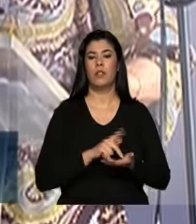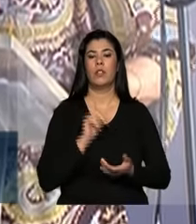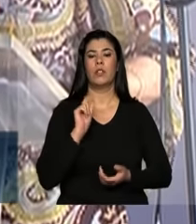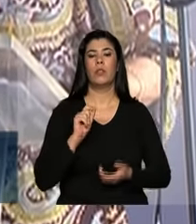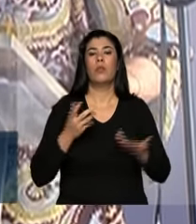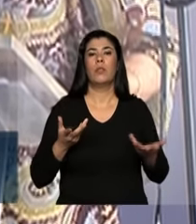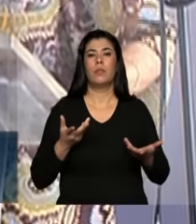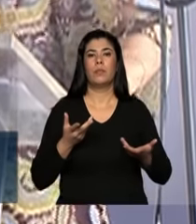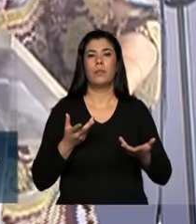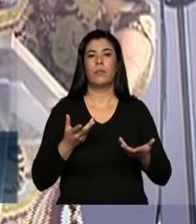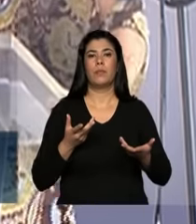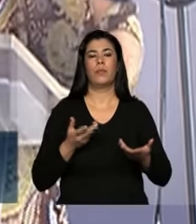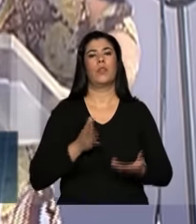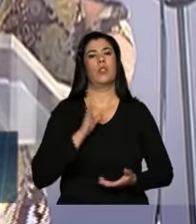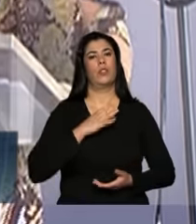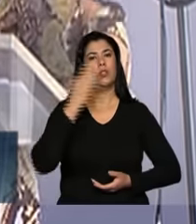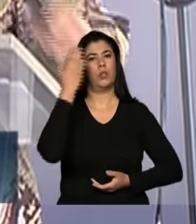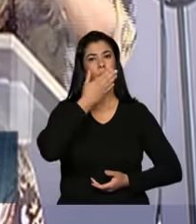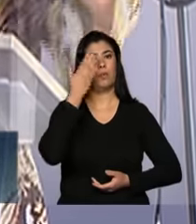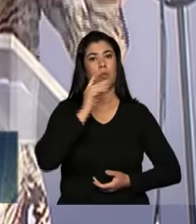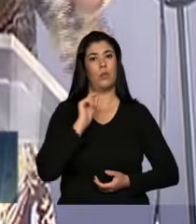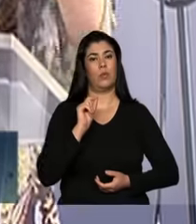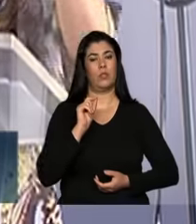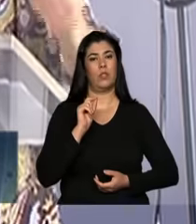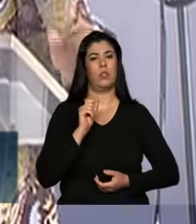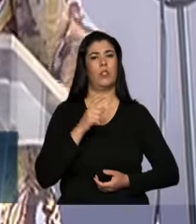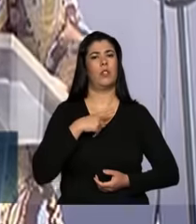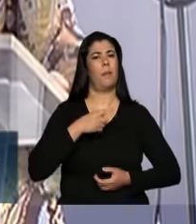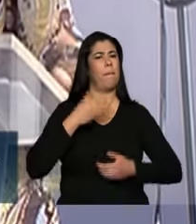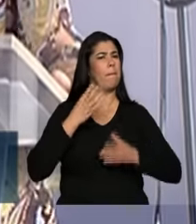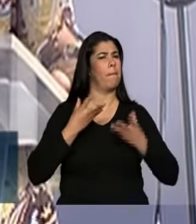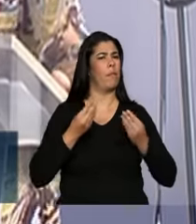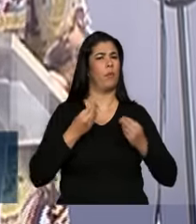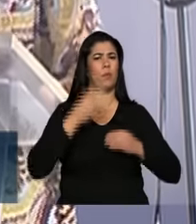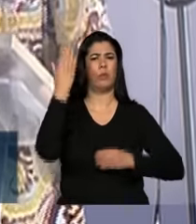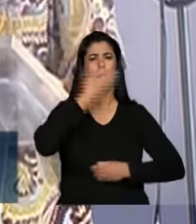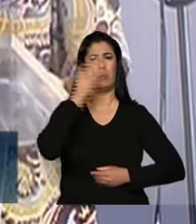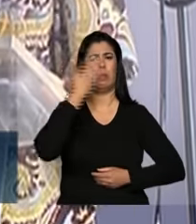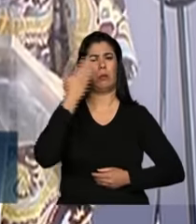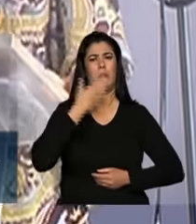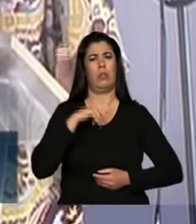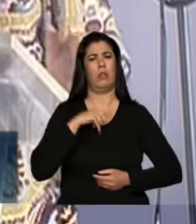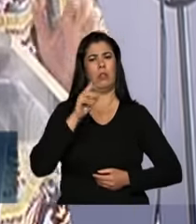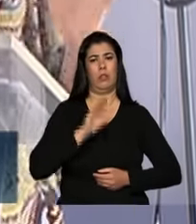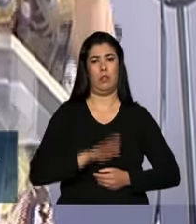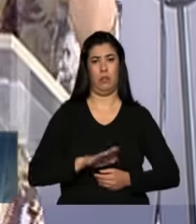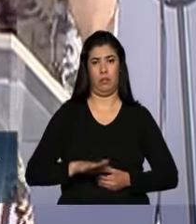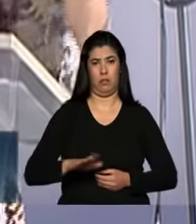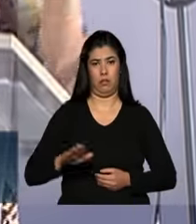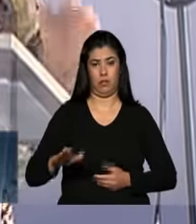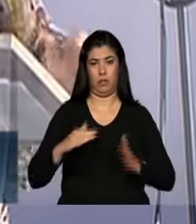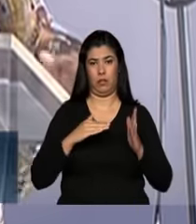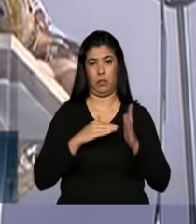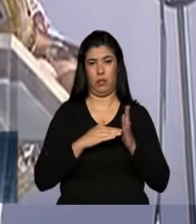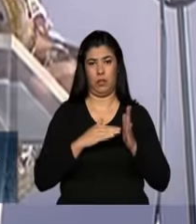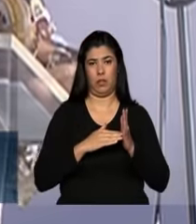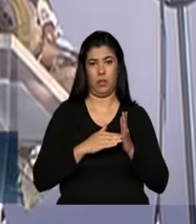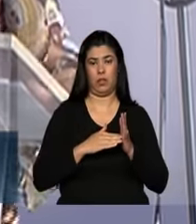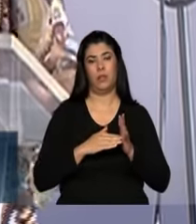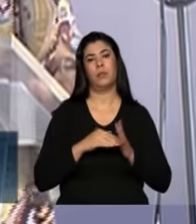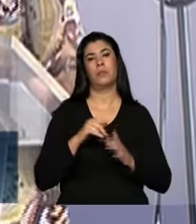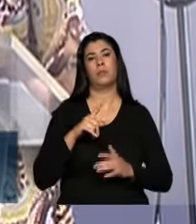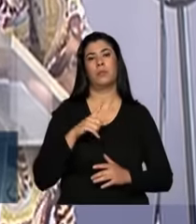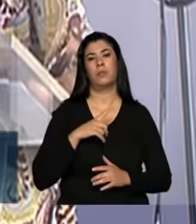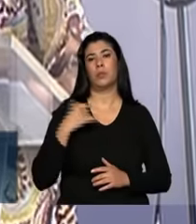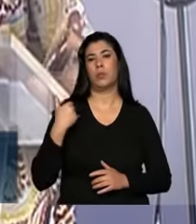total é a seguinte, está provado, para lá de provado, que as crianças, até uma certa